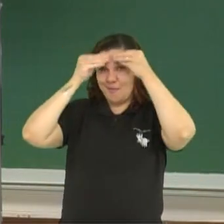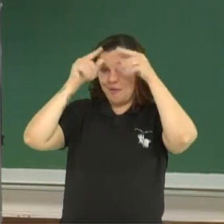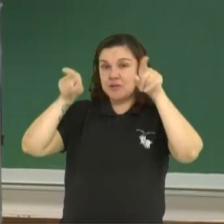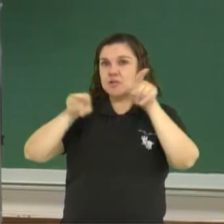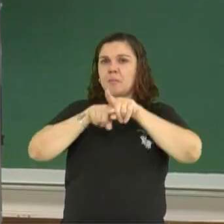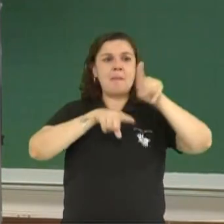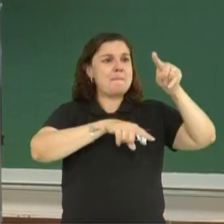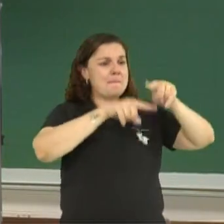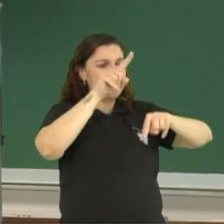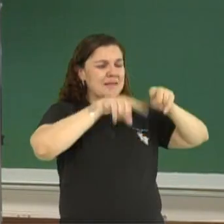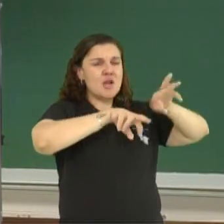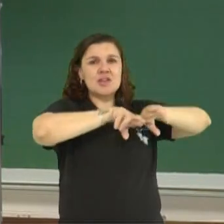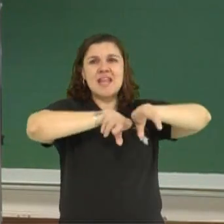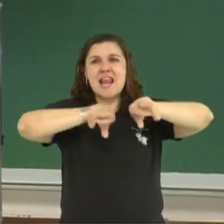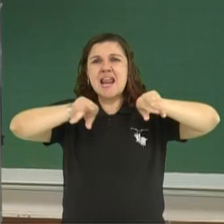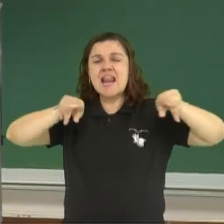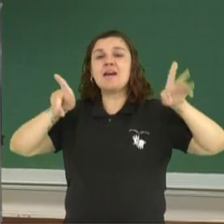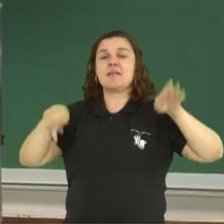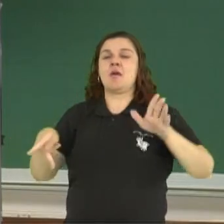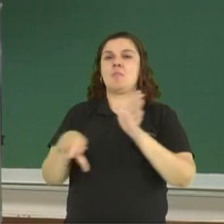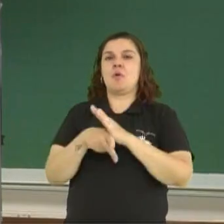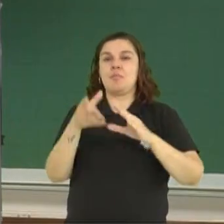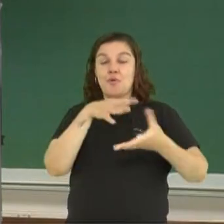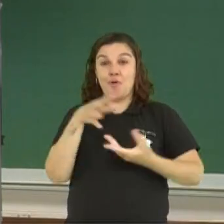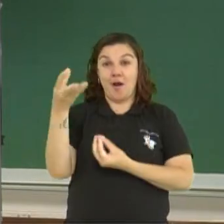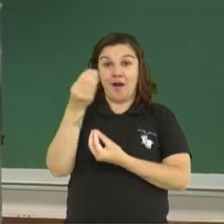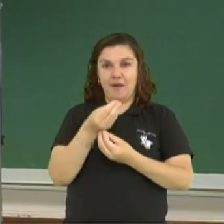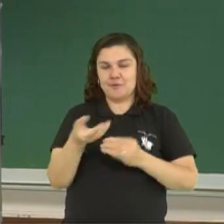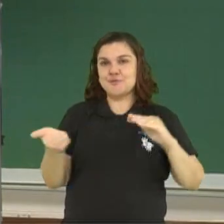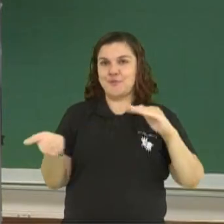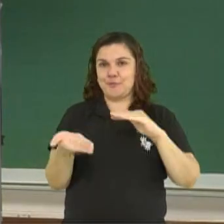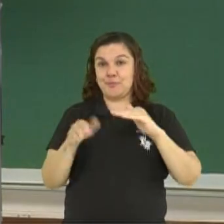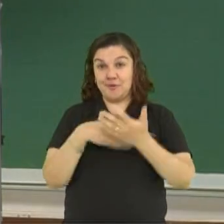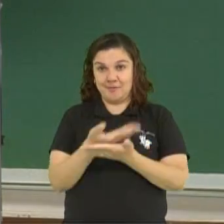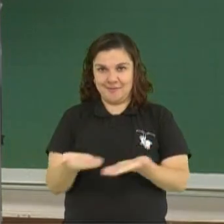de materiais para poder fazer arte. E isso é a arte contemporânea que nós temos até hoje.